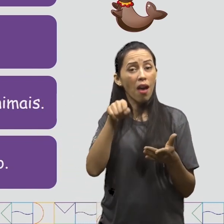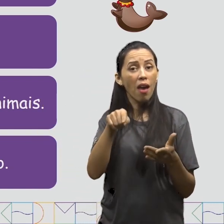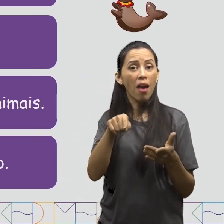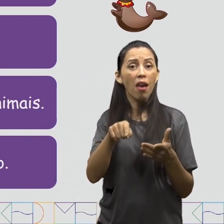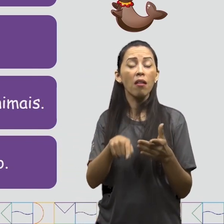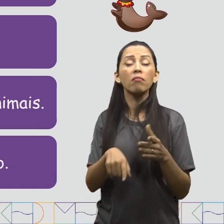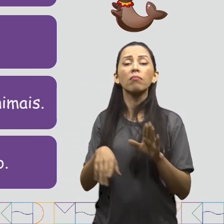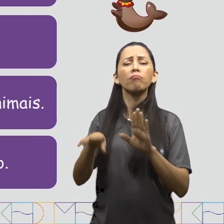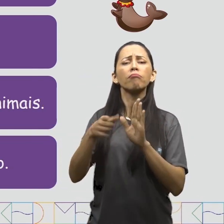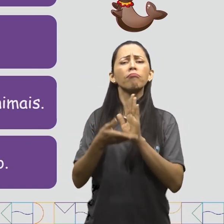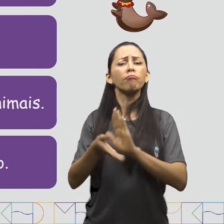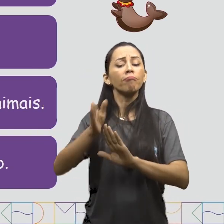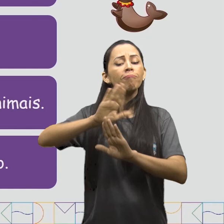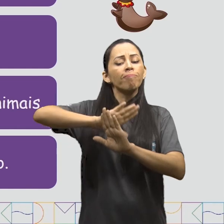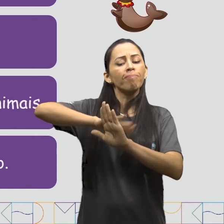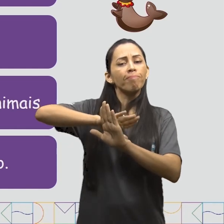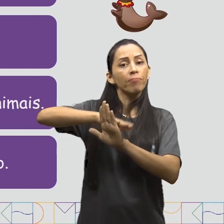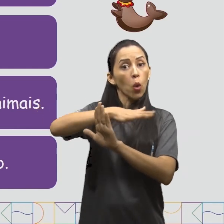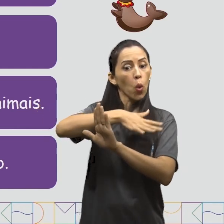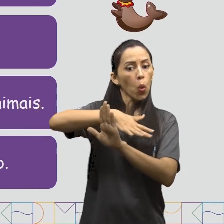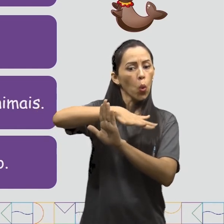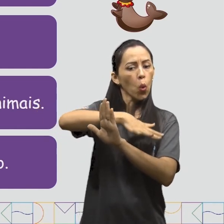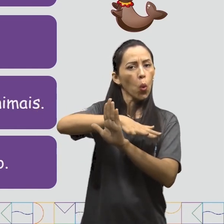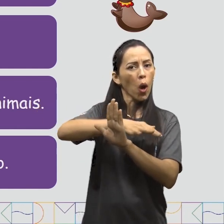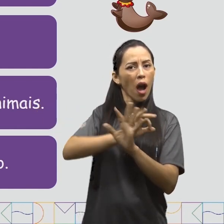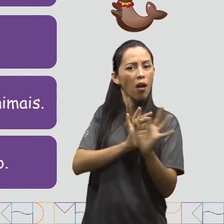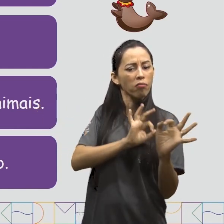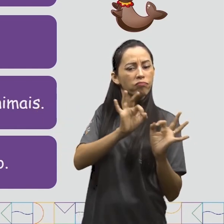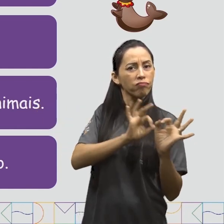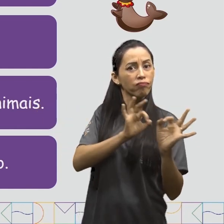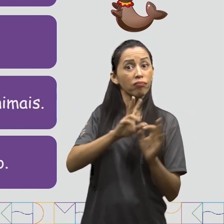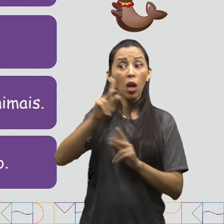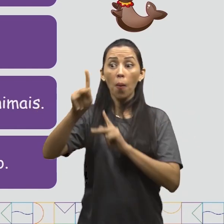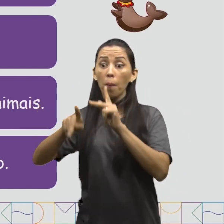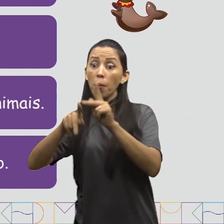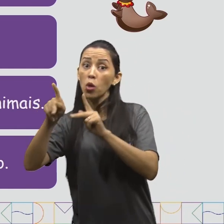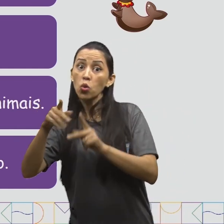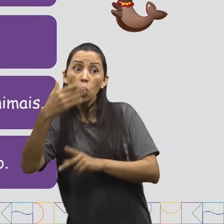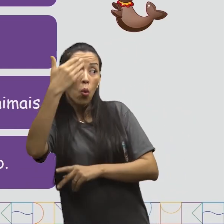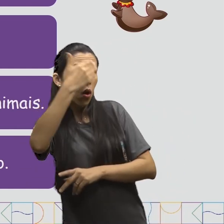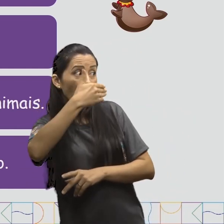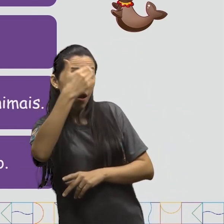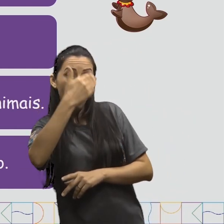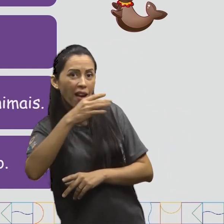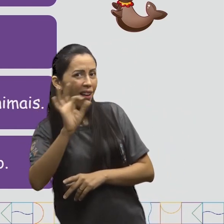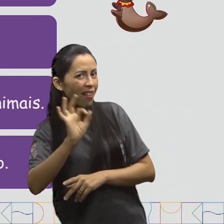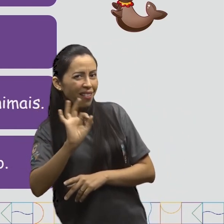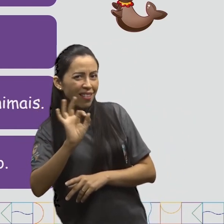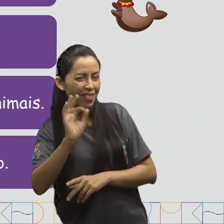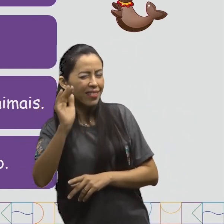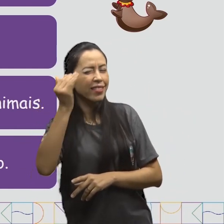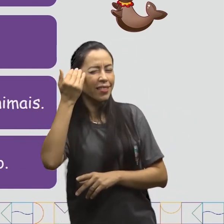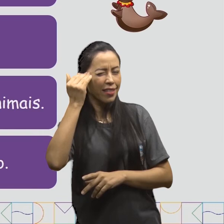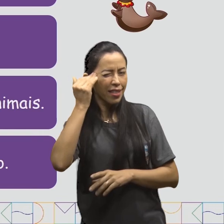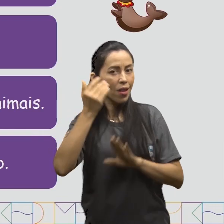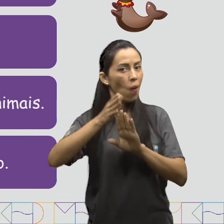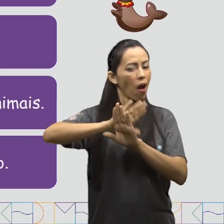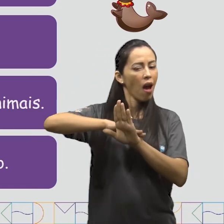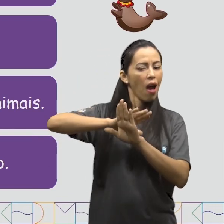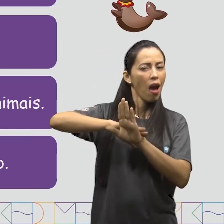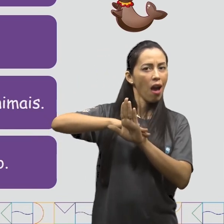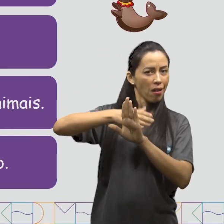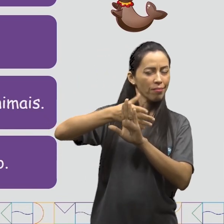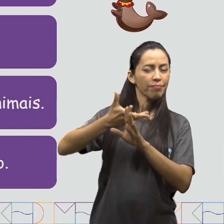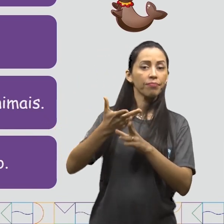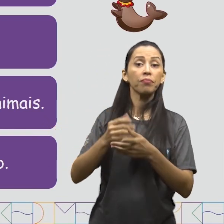Exatamente! Bastidores significa locais por detrás da cena, no palco, lá naquela área que ninguém